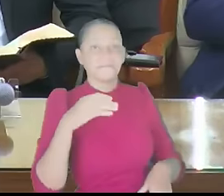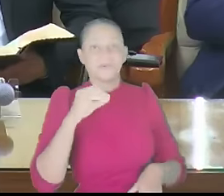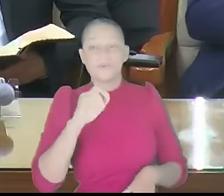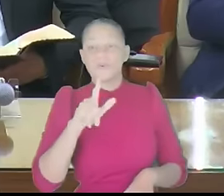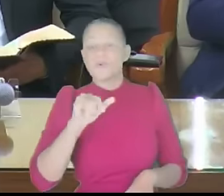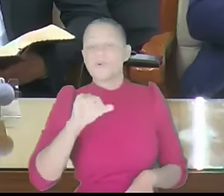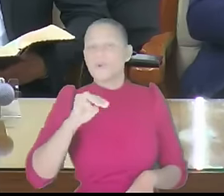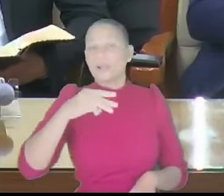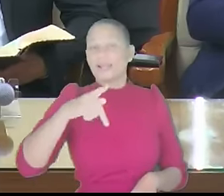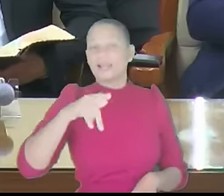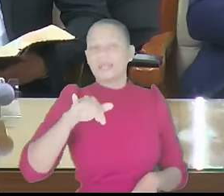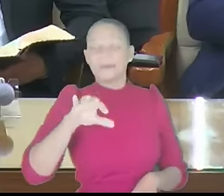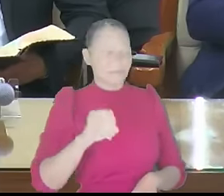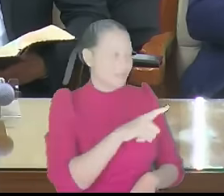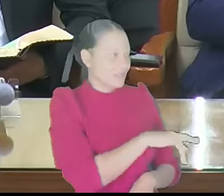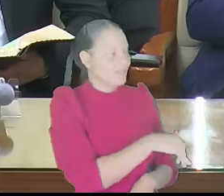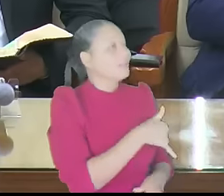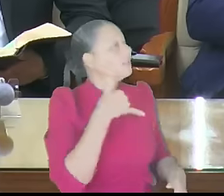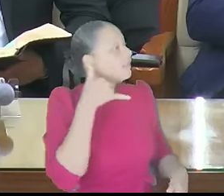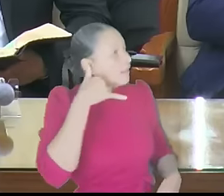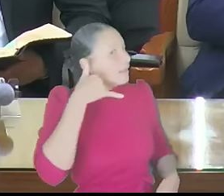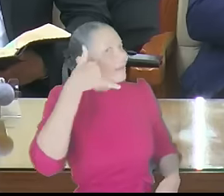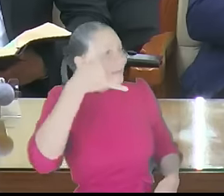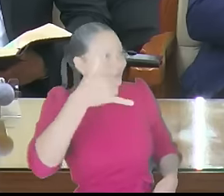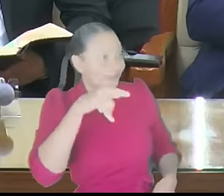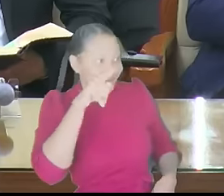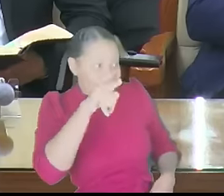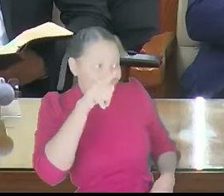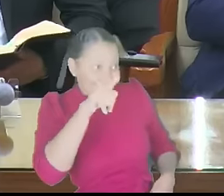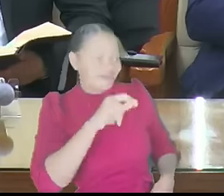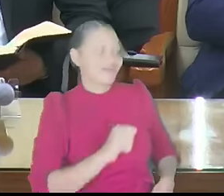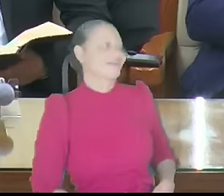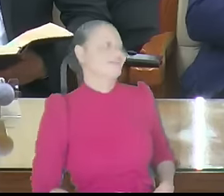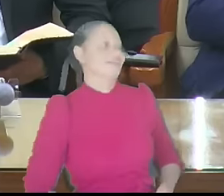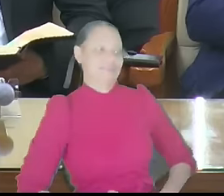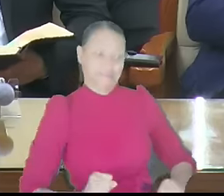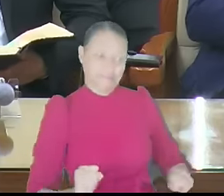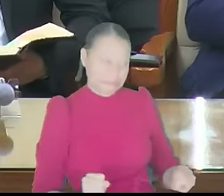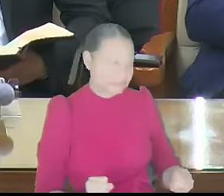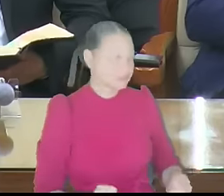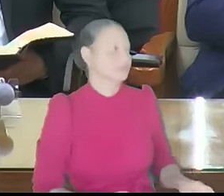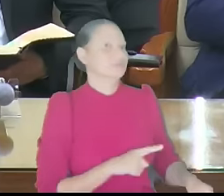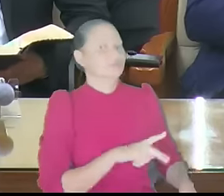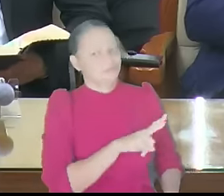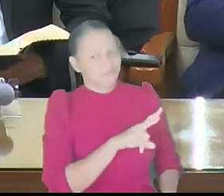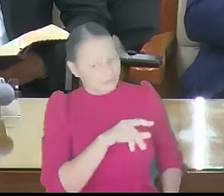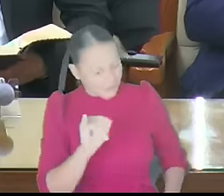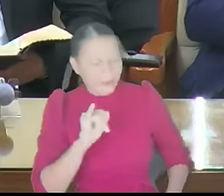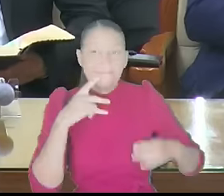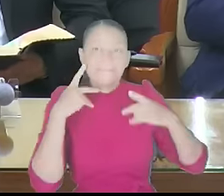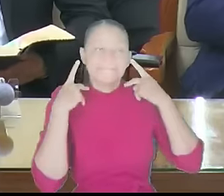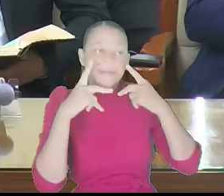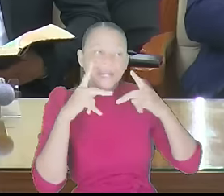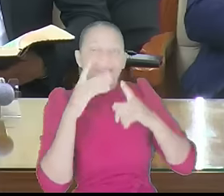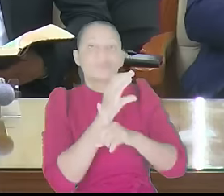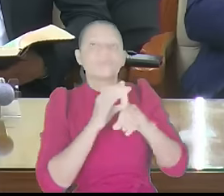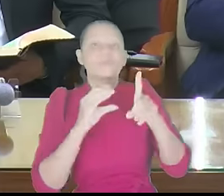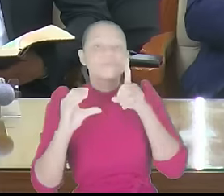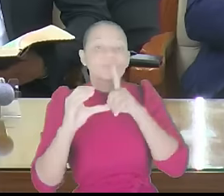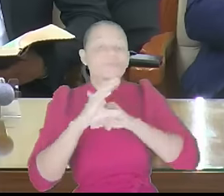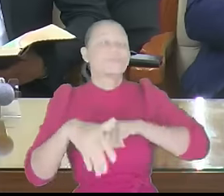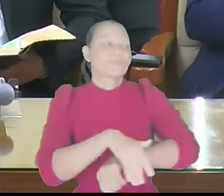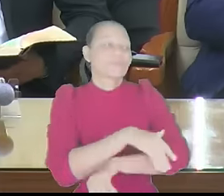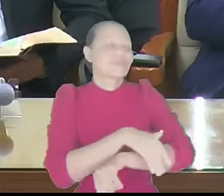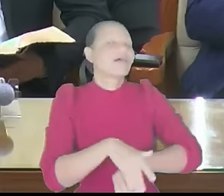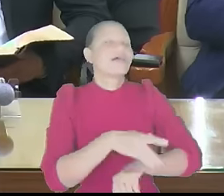era presbítero. Eu digo: ligue para aquele terrível e diga a ele que ele vai pregar numa cruzada para ele falar sobre quem?